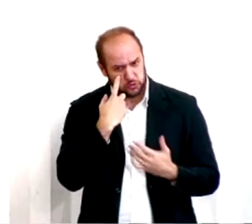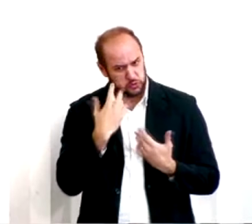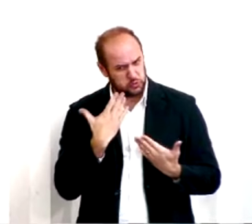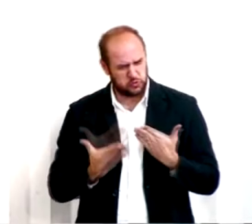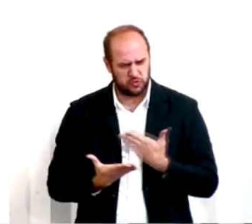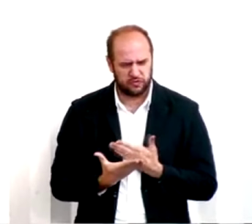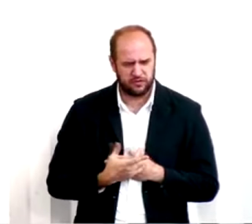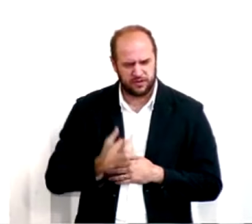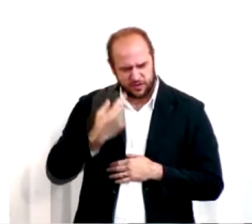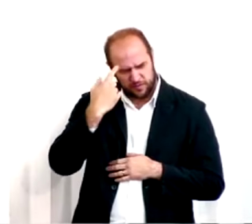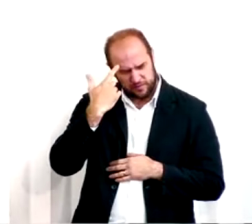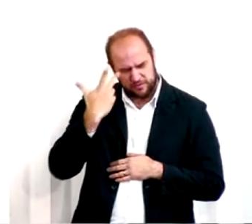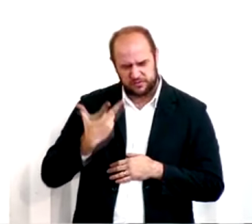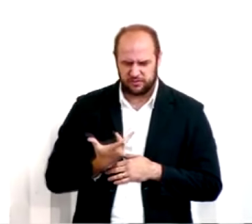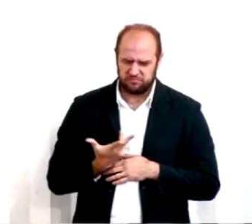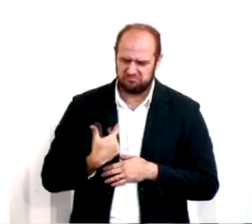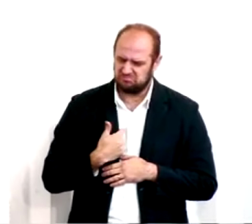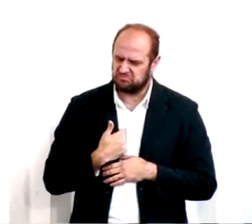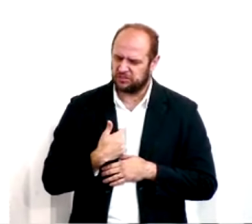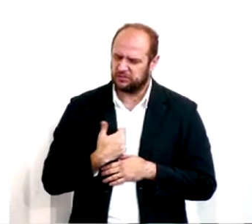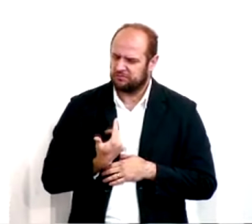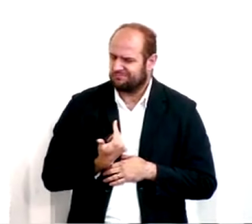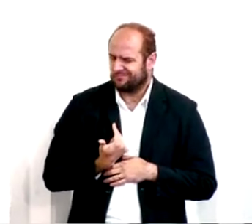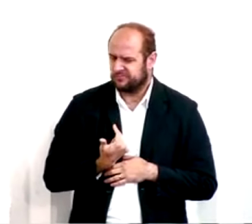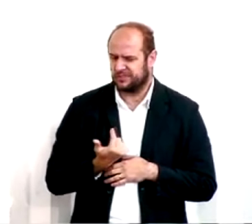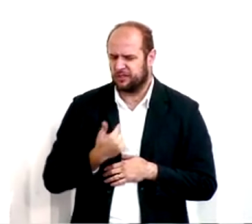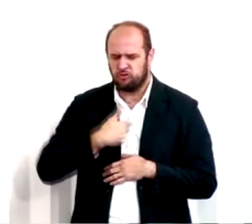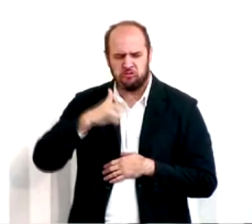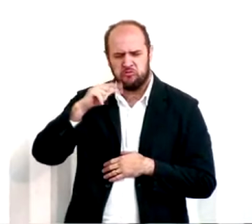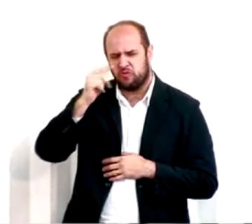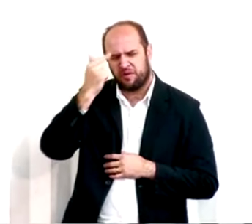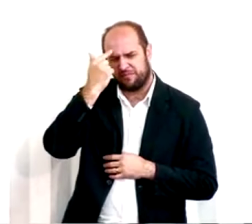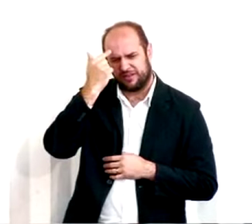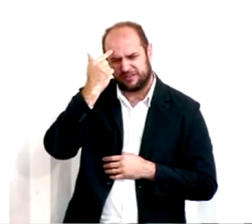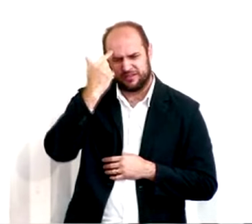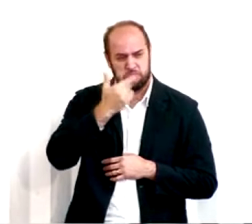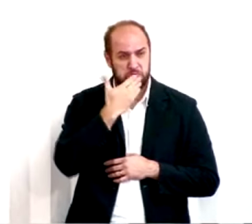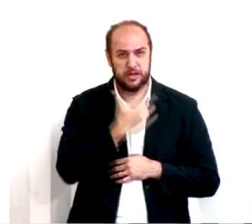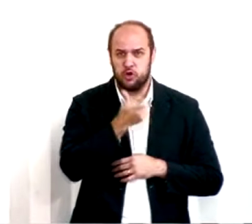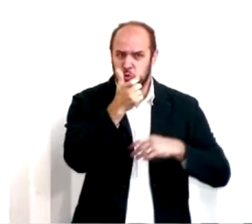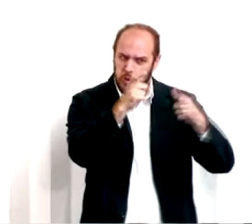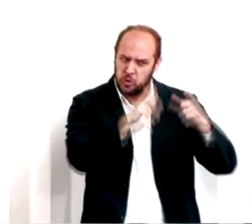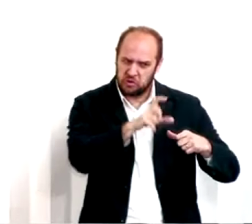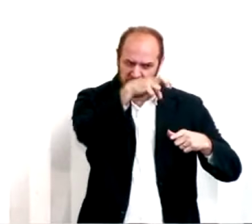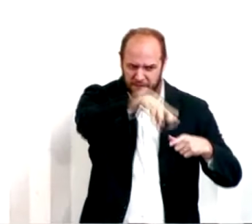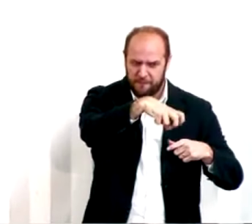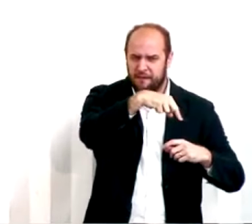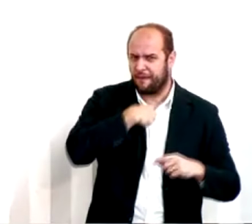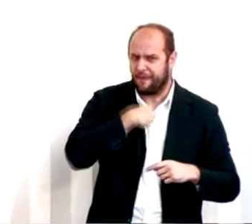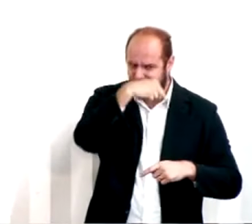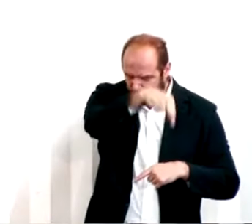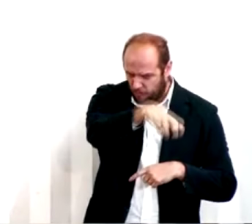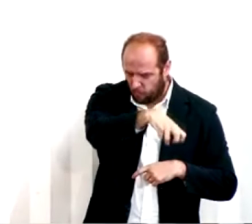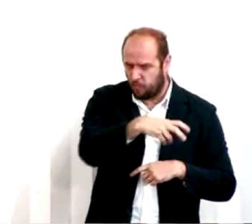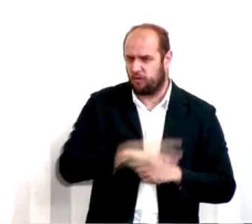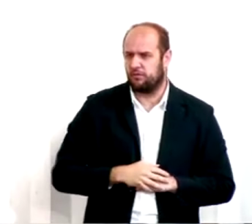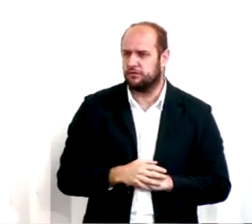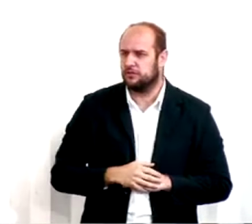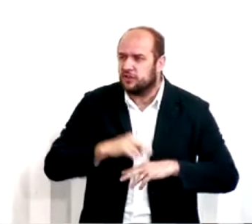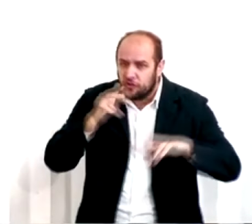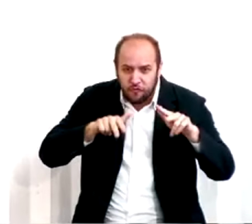talvez você tenha pensado eu nunca nunca imaginei que ali é o melhor lugar eu estou entre